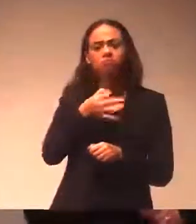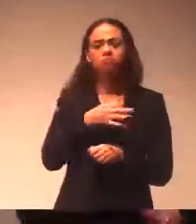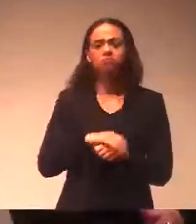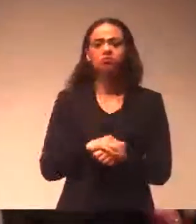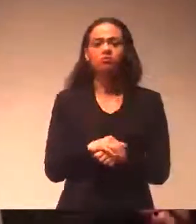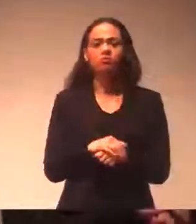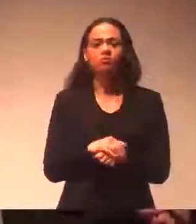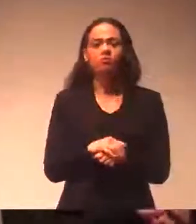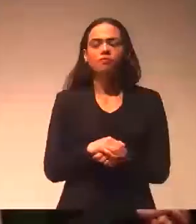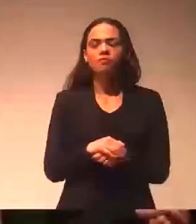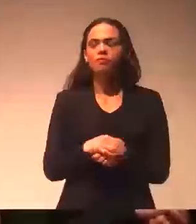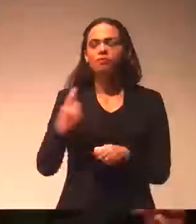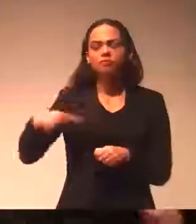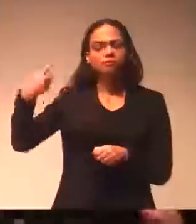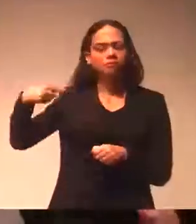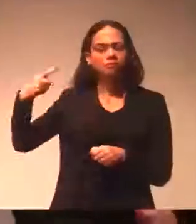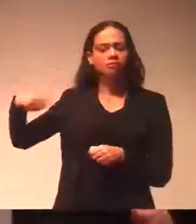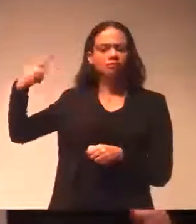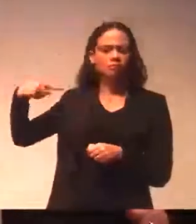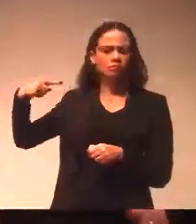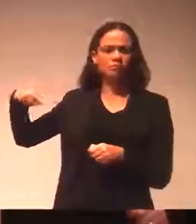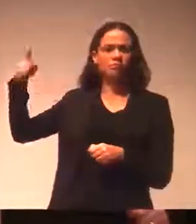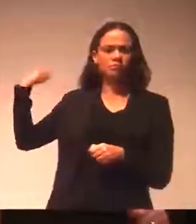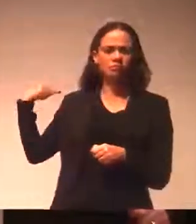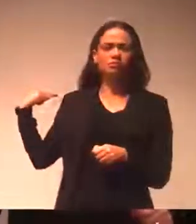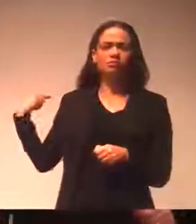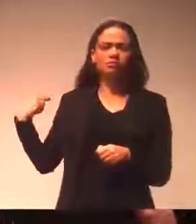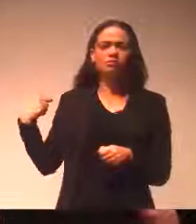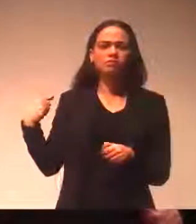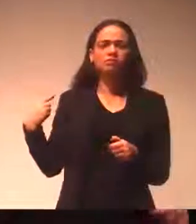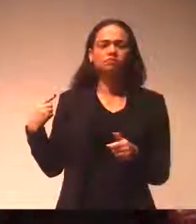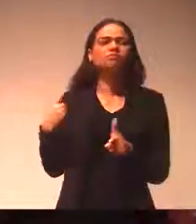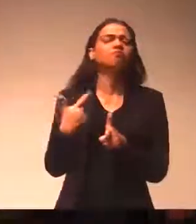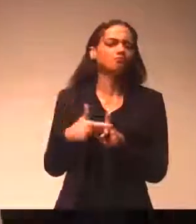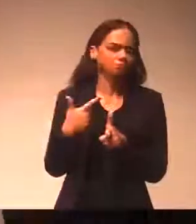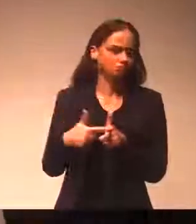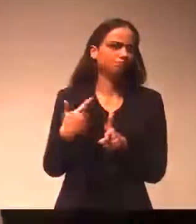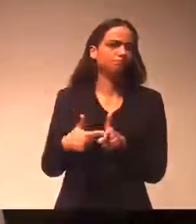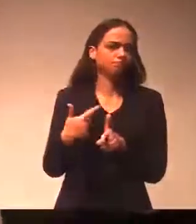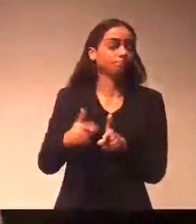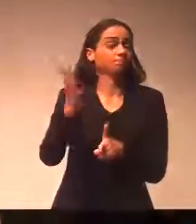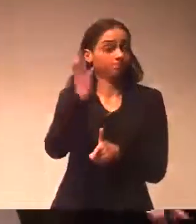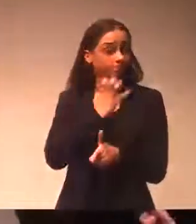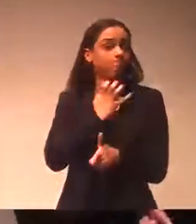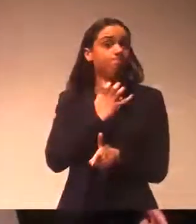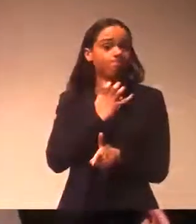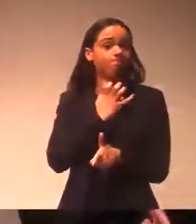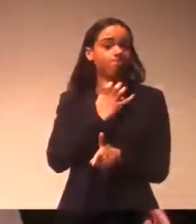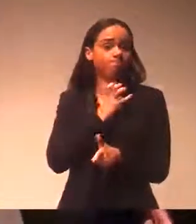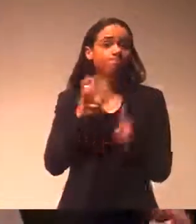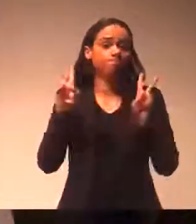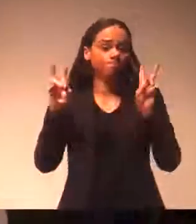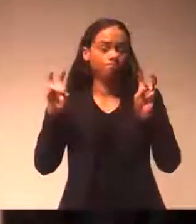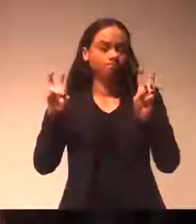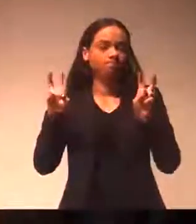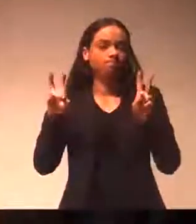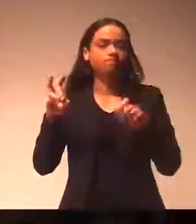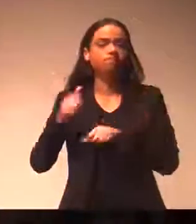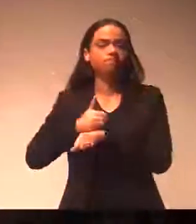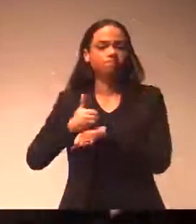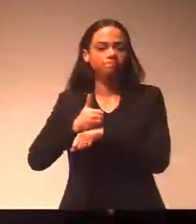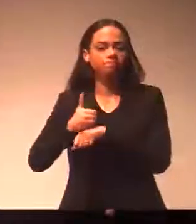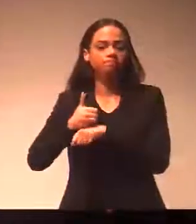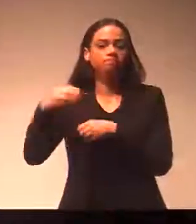realmente, em anos anteriores, em biênios anteriores, nós tivemos problemas sérios em relação a jurídicos que passaram pela casa, que se